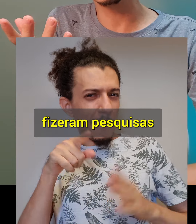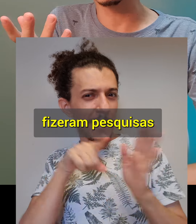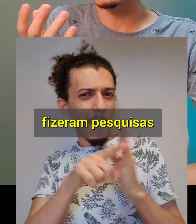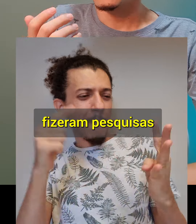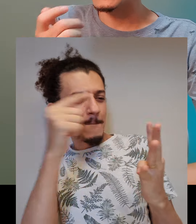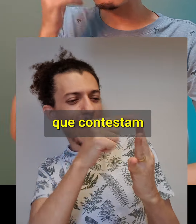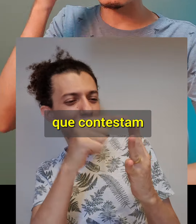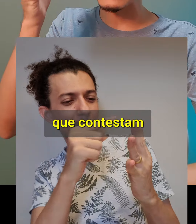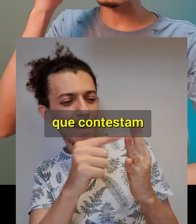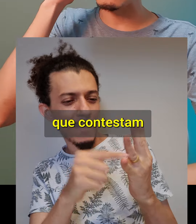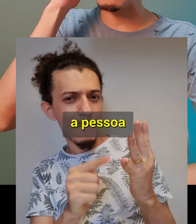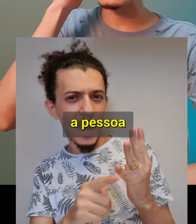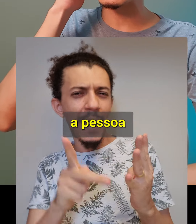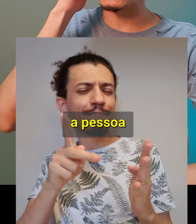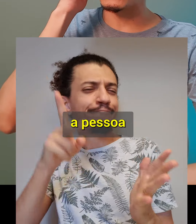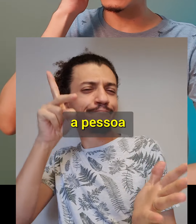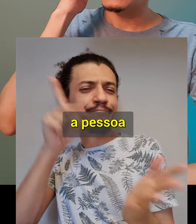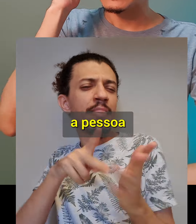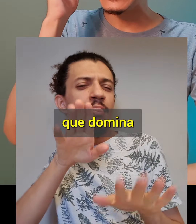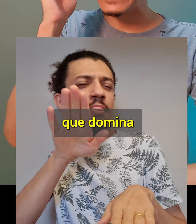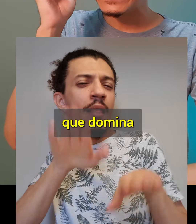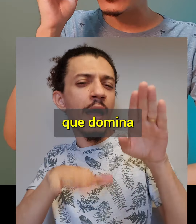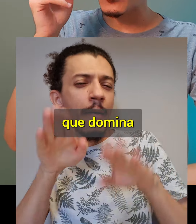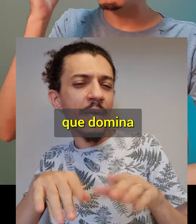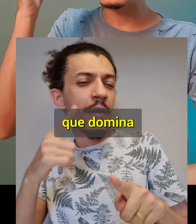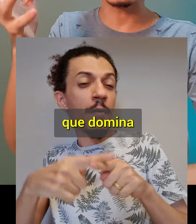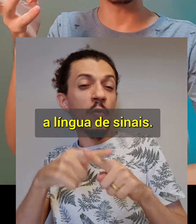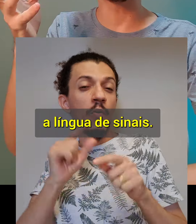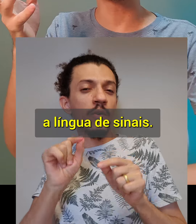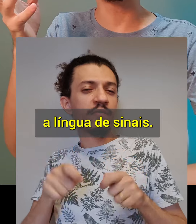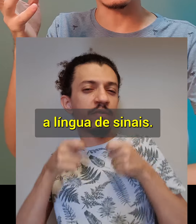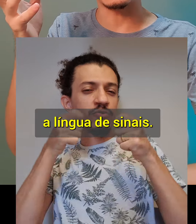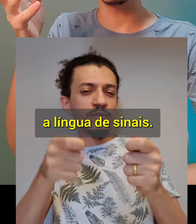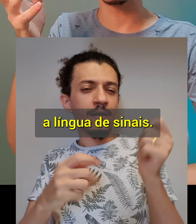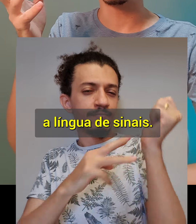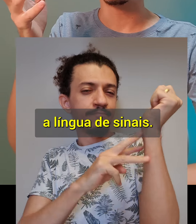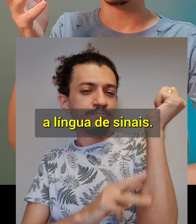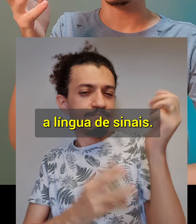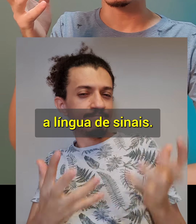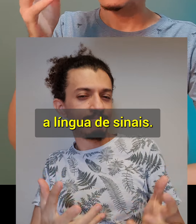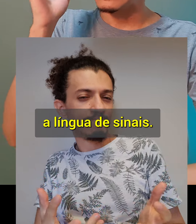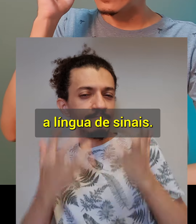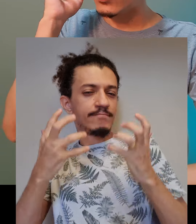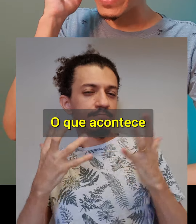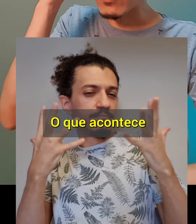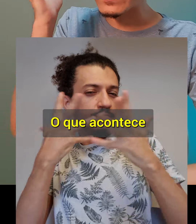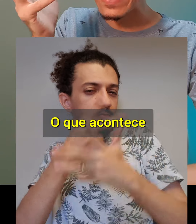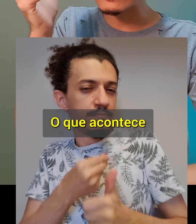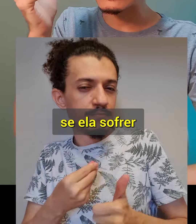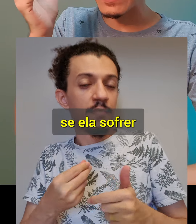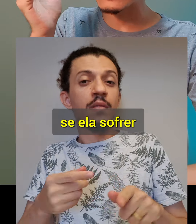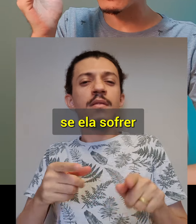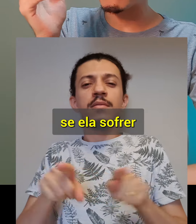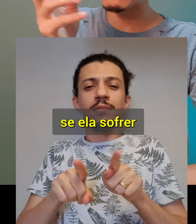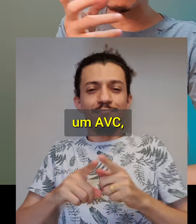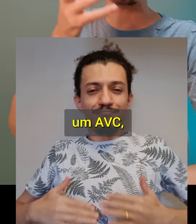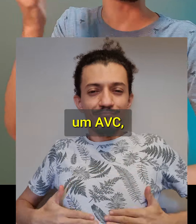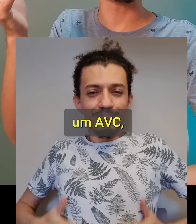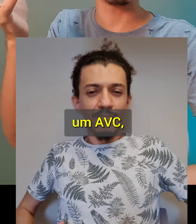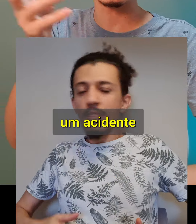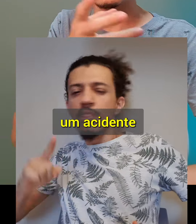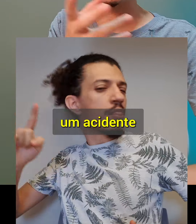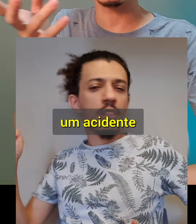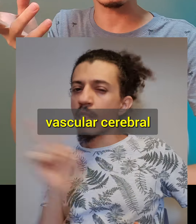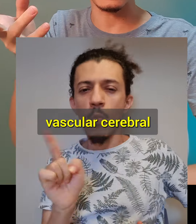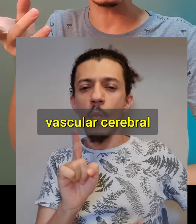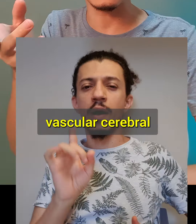fizeram pesquisas. O que acontece com uma pessoa que domina a língua de sinais? O que acontece se ela sofrer um